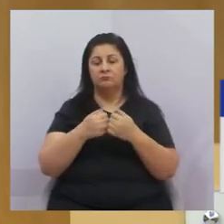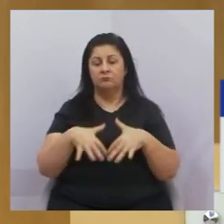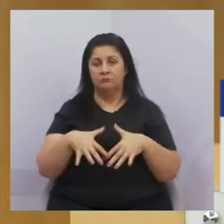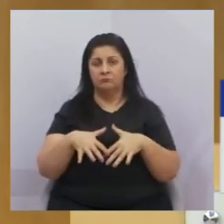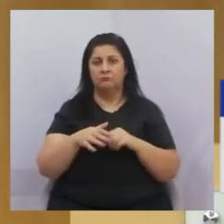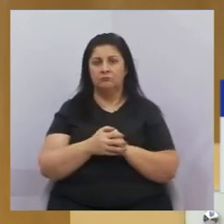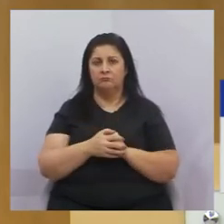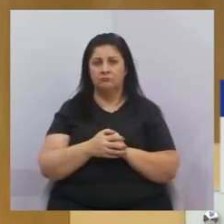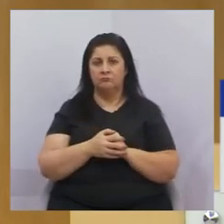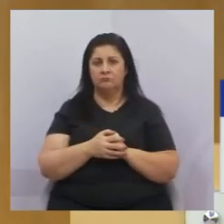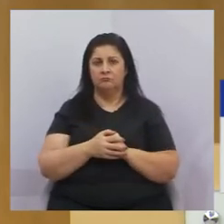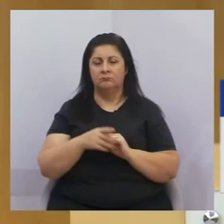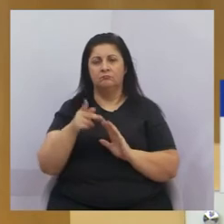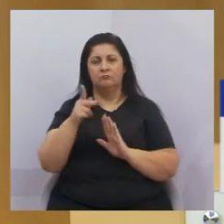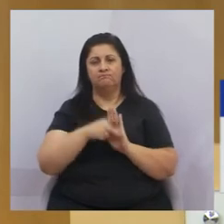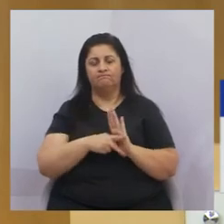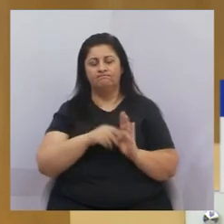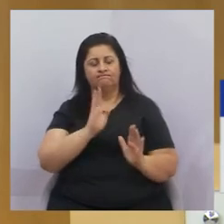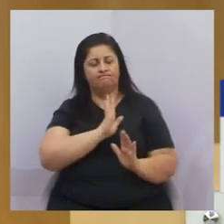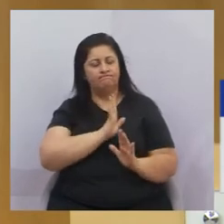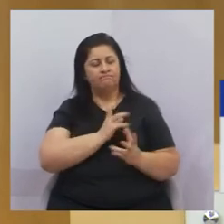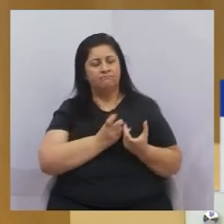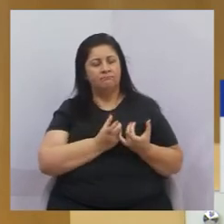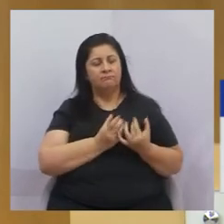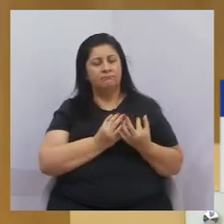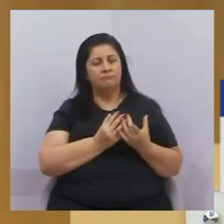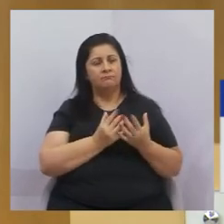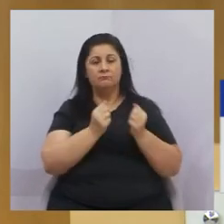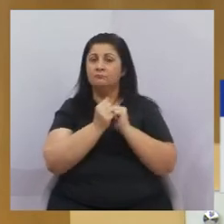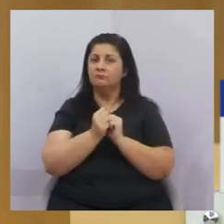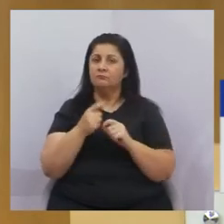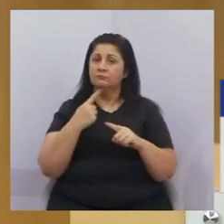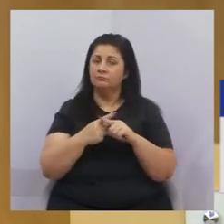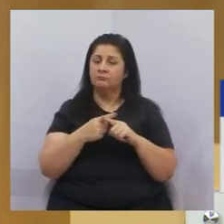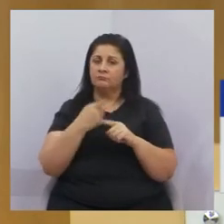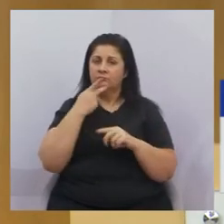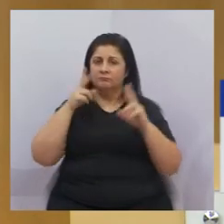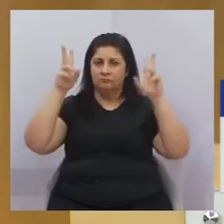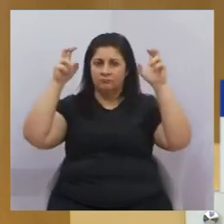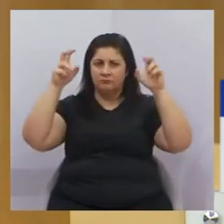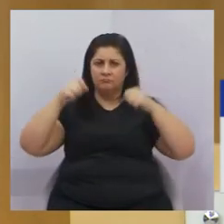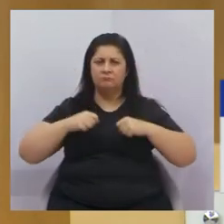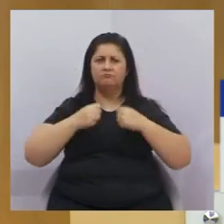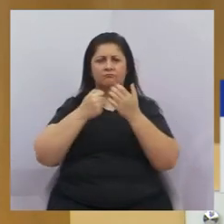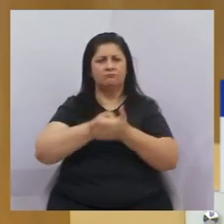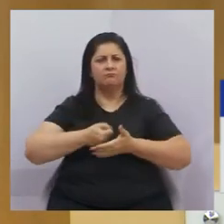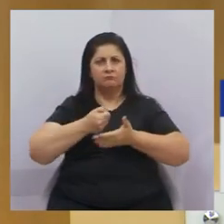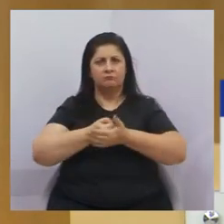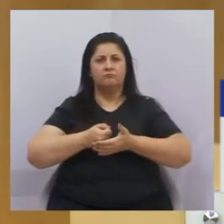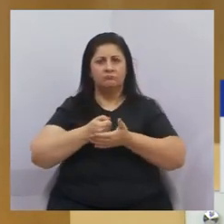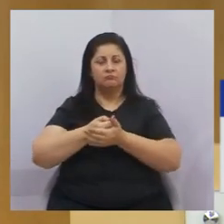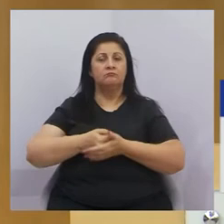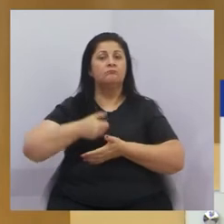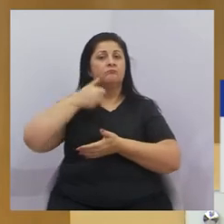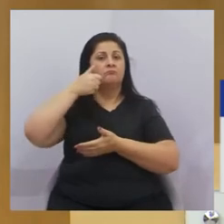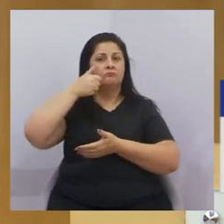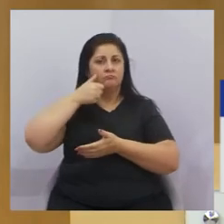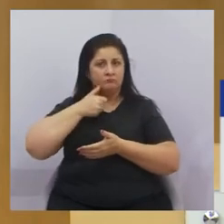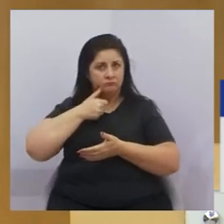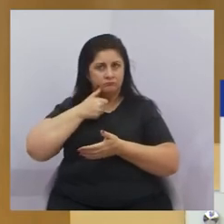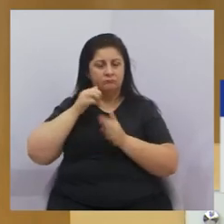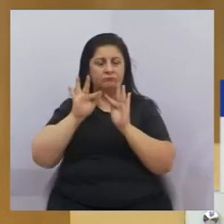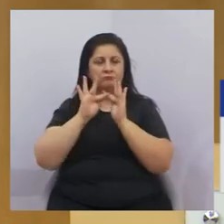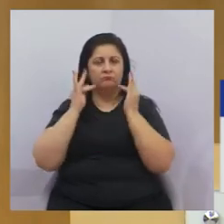projeto que aquece o meu coração, porque trata do assunto ao qual eu defendo nessa bancada, que é em defesa